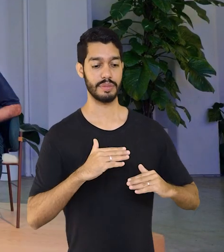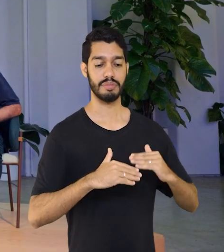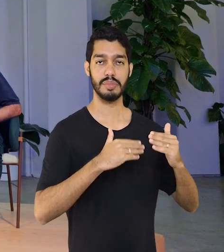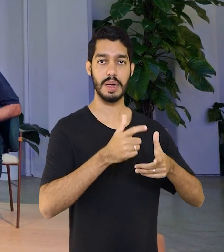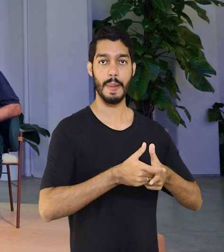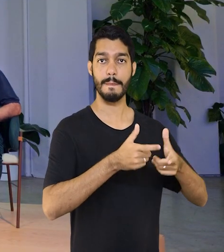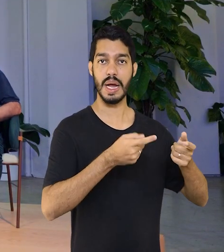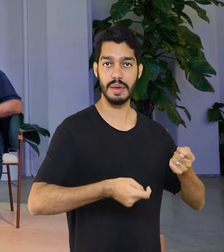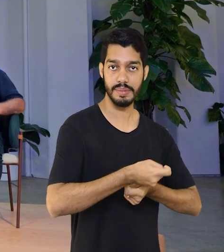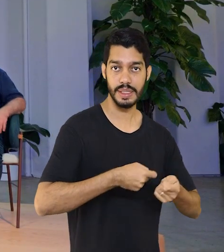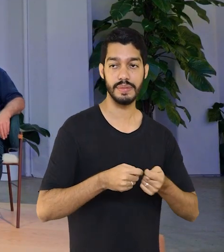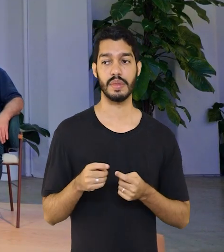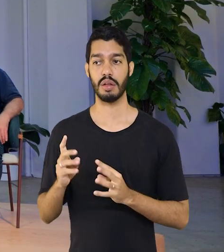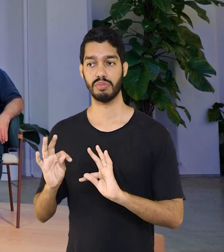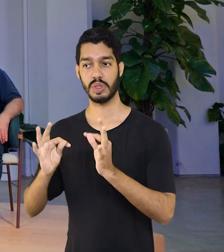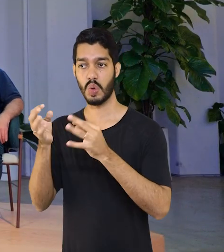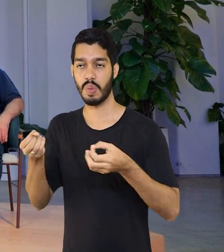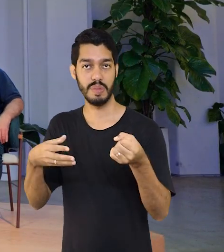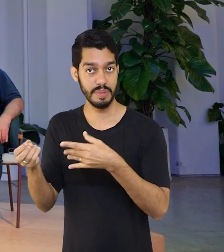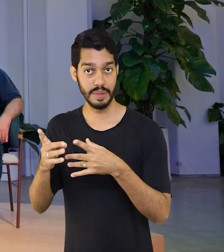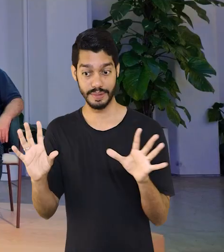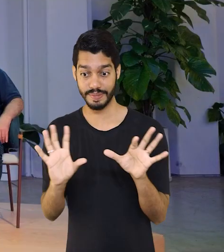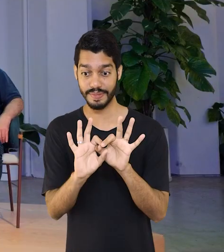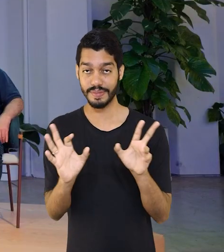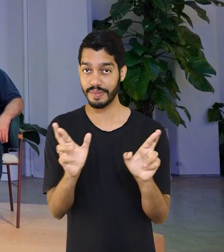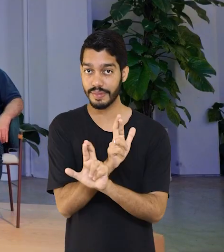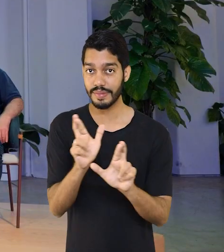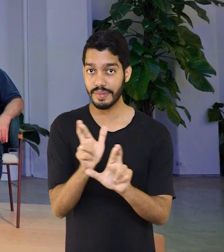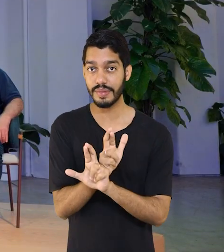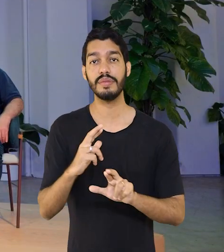entre crescimento econômico, desenvolvimento e inovação tecnológica foi